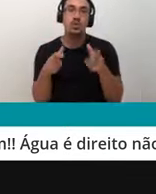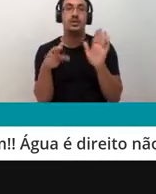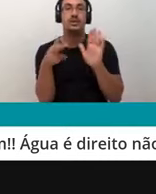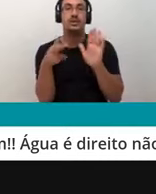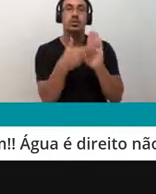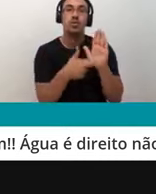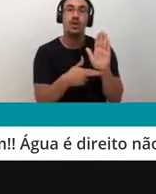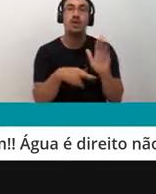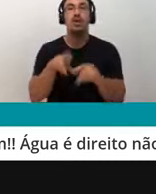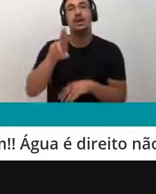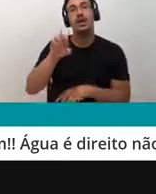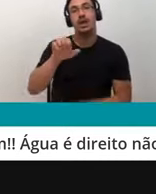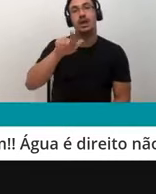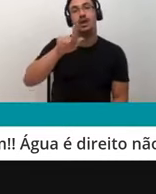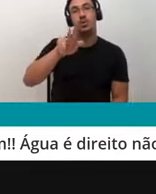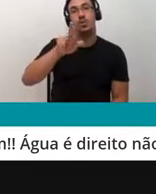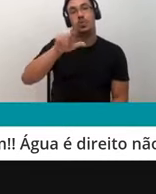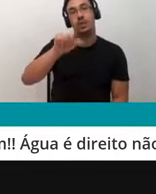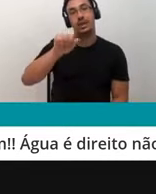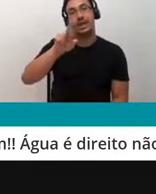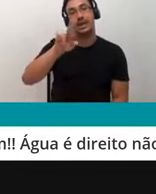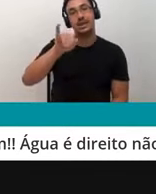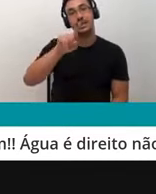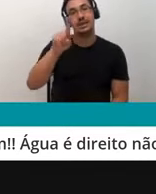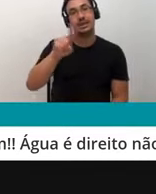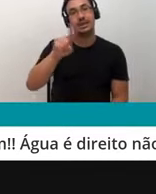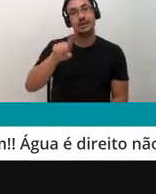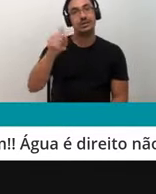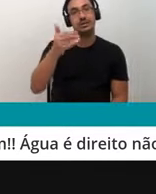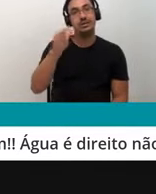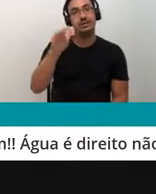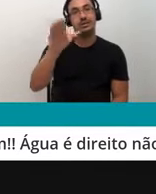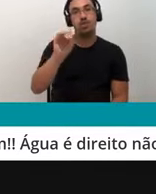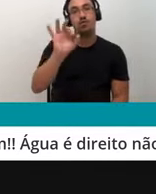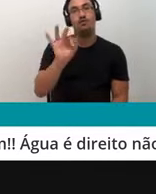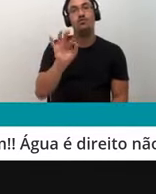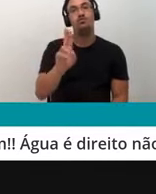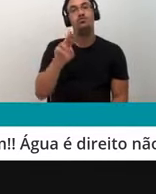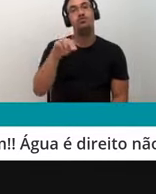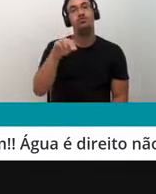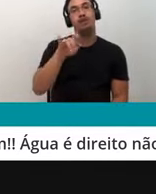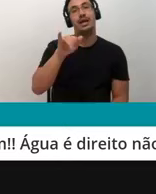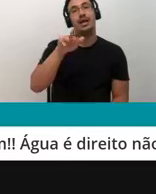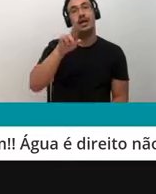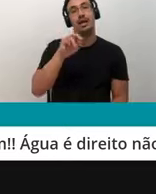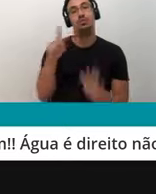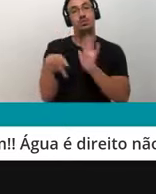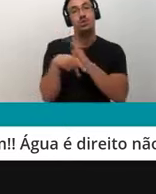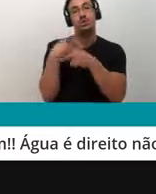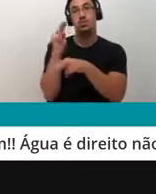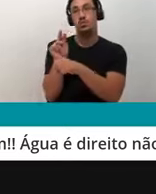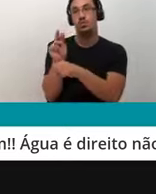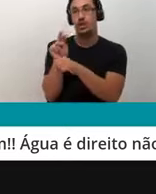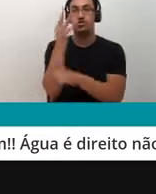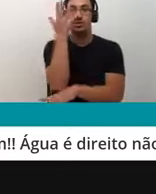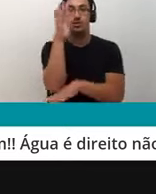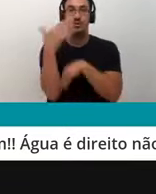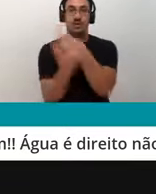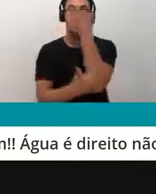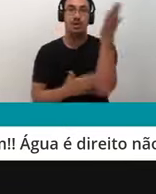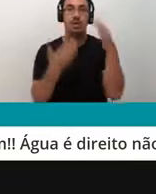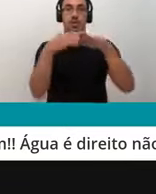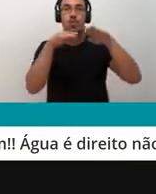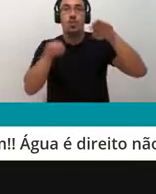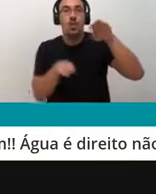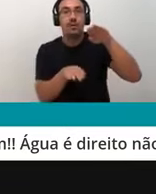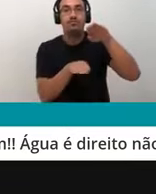fundiária para comunidades tradicionais, porque são guardiões da natureza, né? O enfrentamento da desigualdade